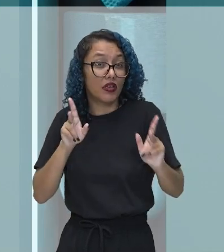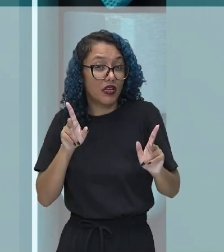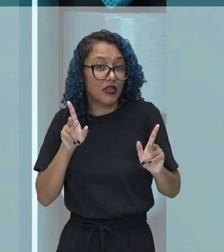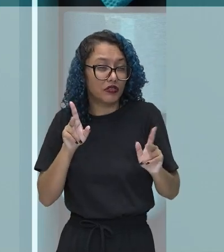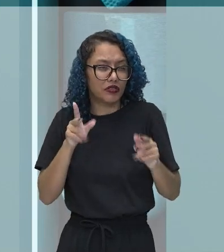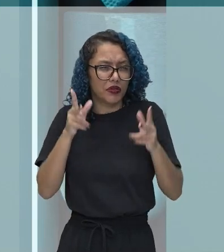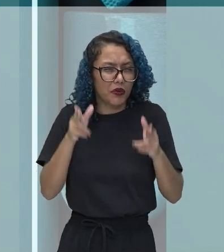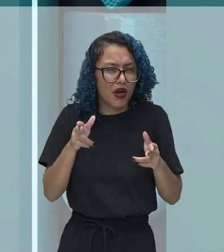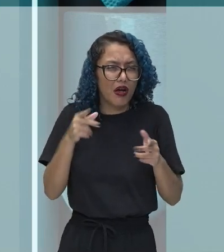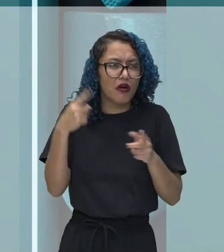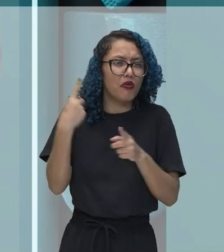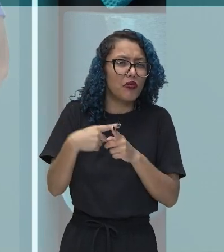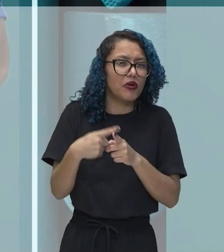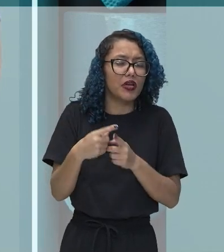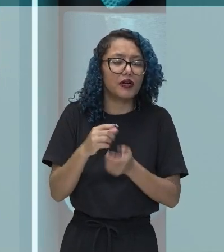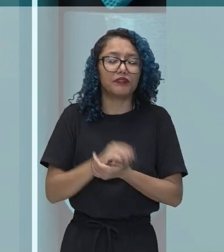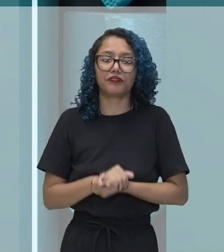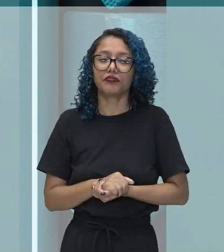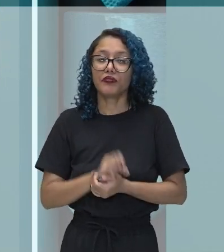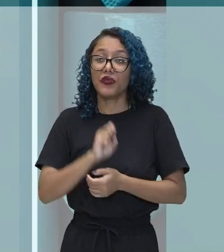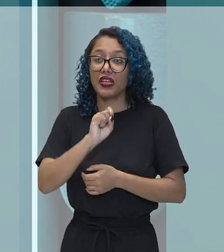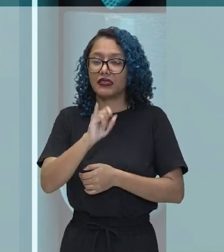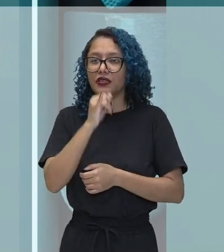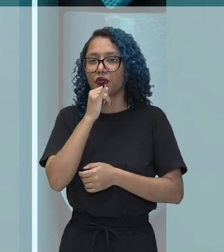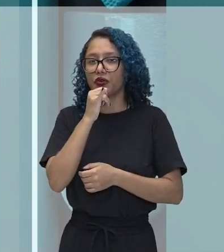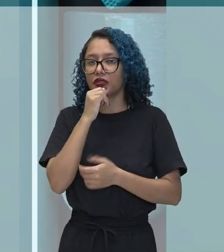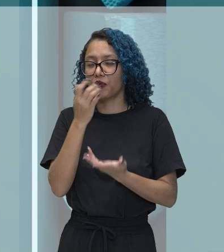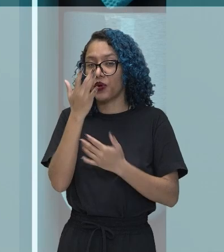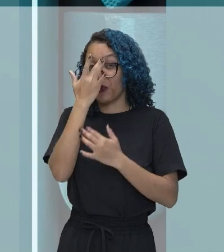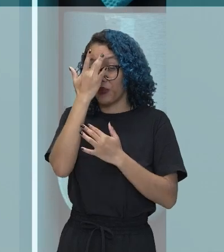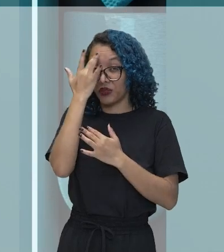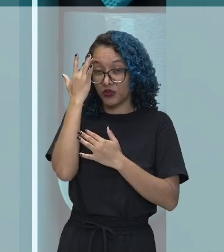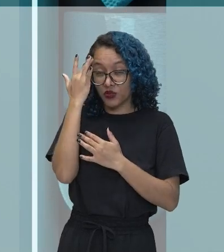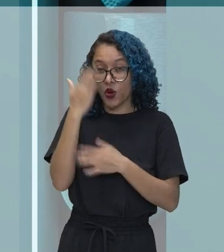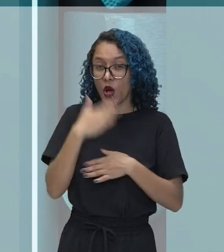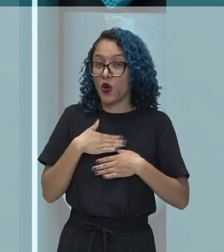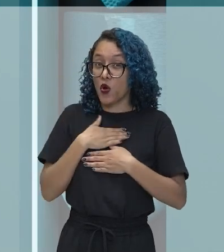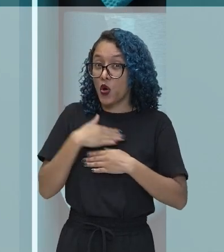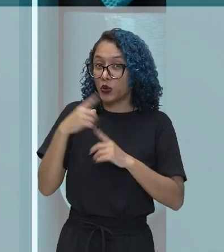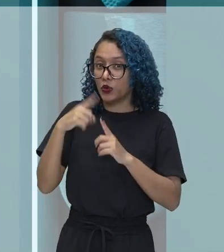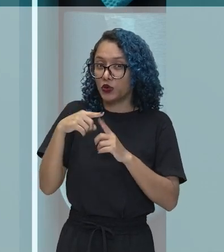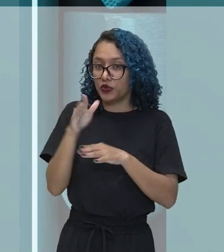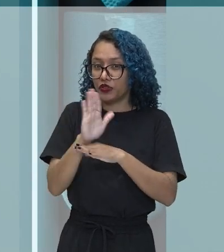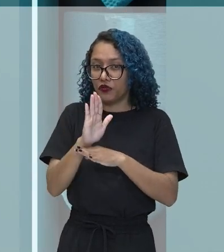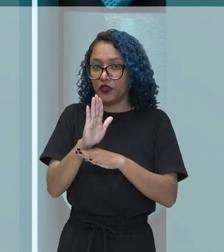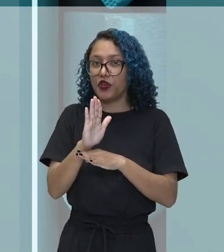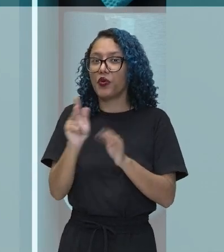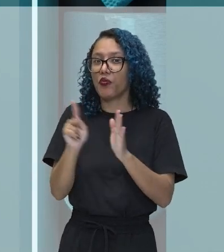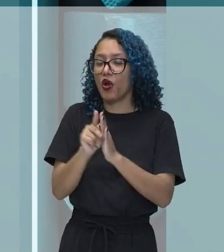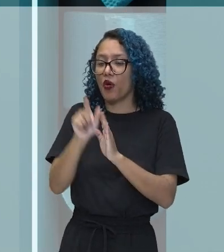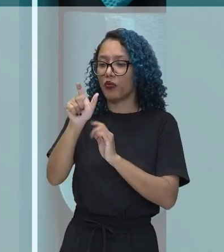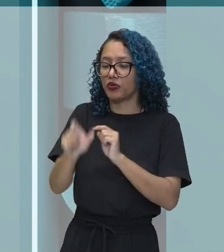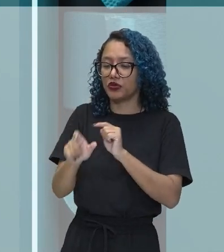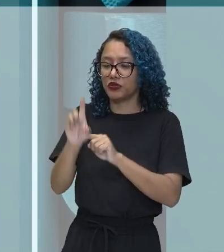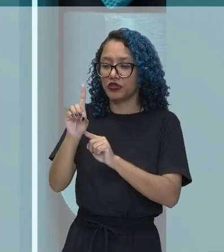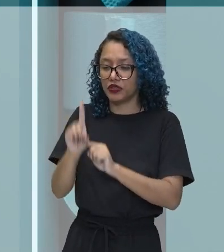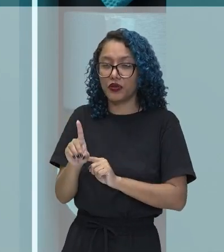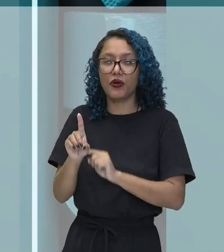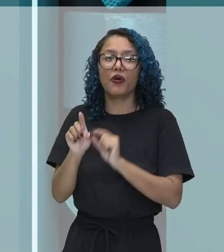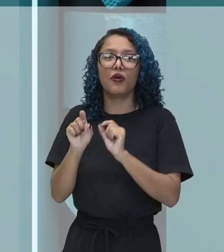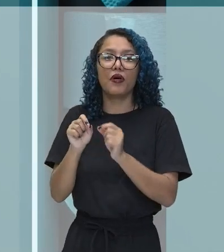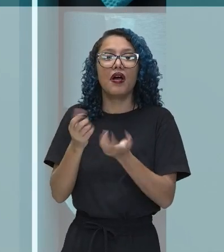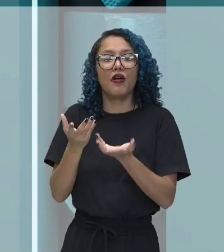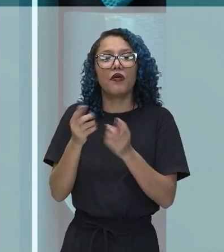quê? Porque quem é interessado em algum produto, num filme, por exemplo, de um certo diretor, ele já espera que ele siga